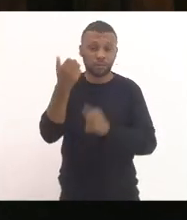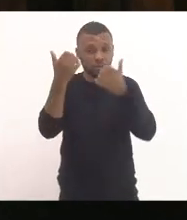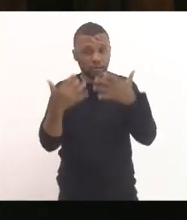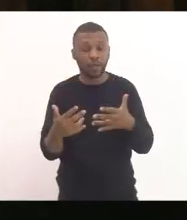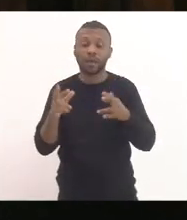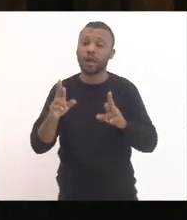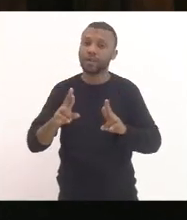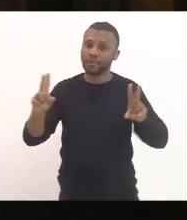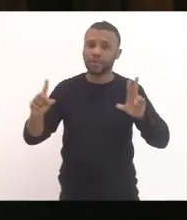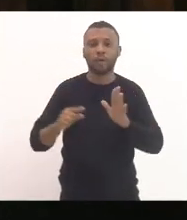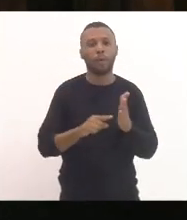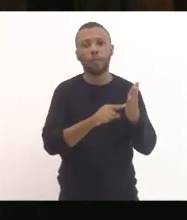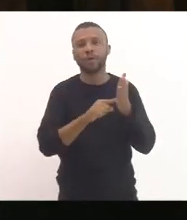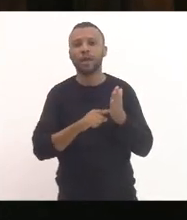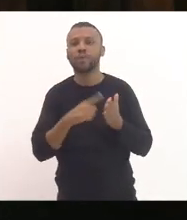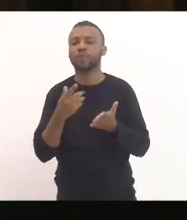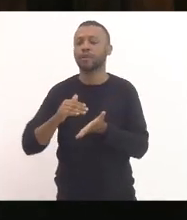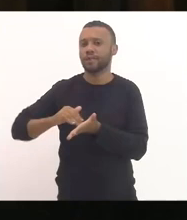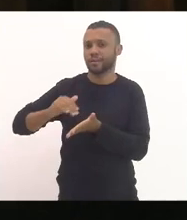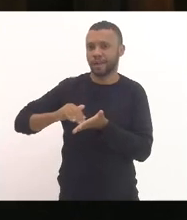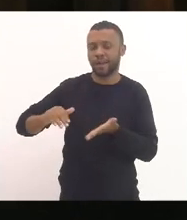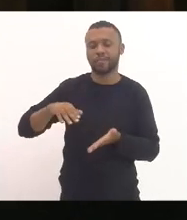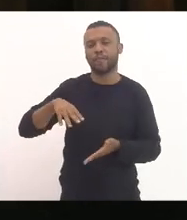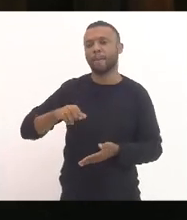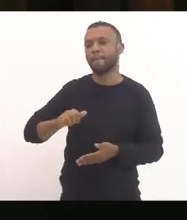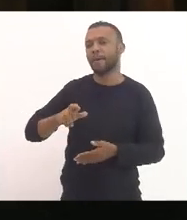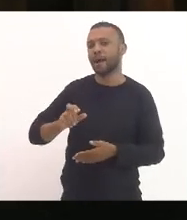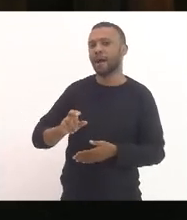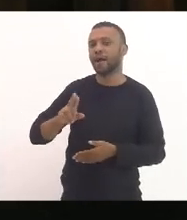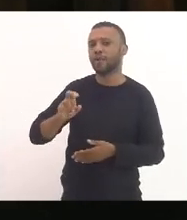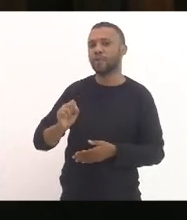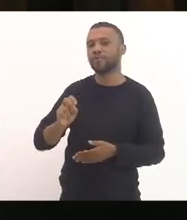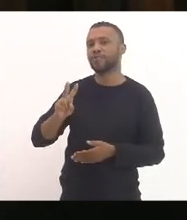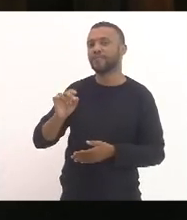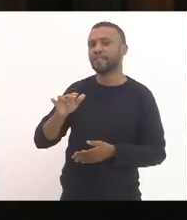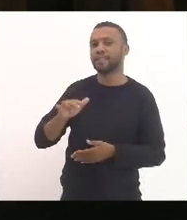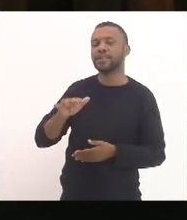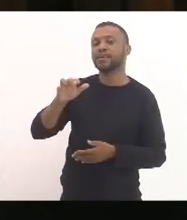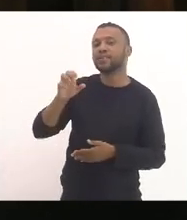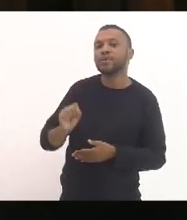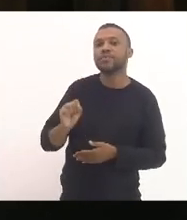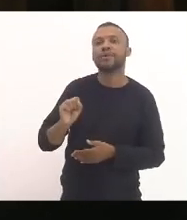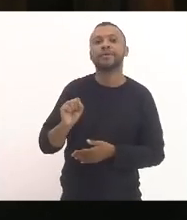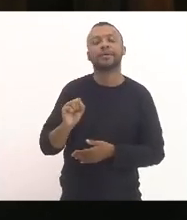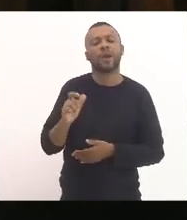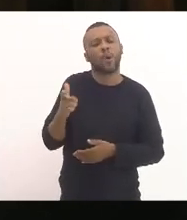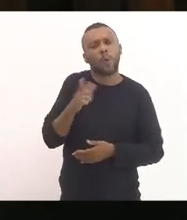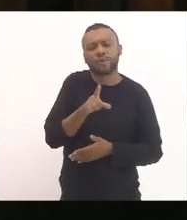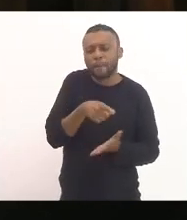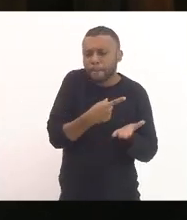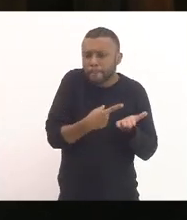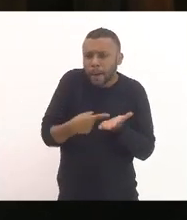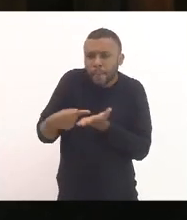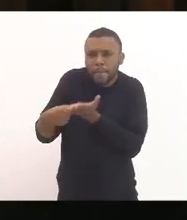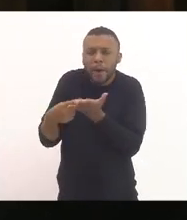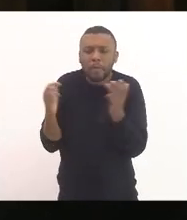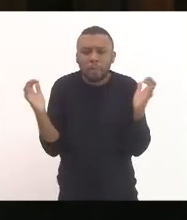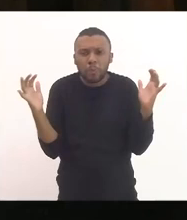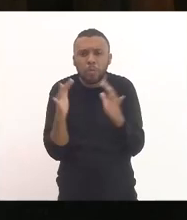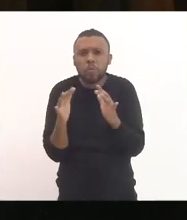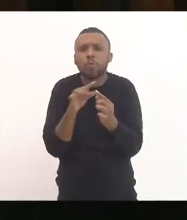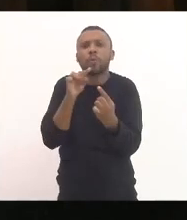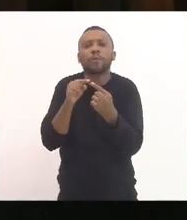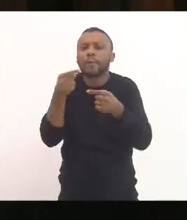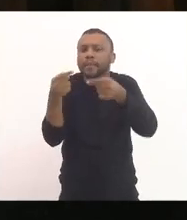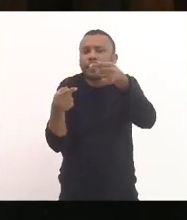trazida pelo nosso secretário Marcus Vinicius único secretário que reuniu todas as classes para debate e